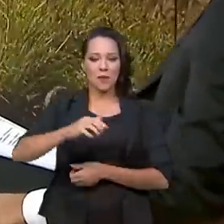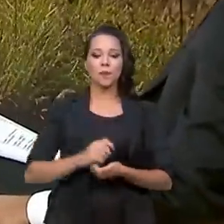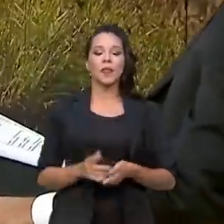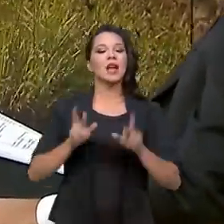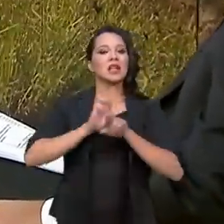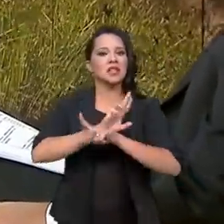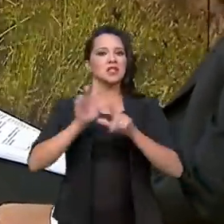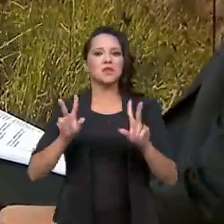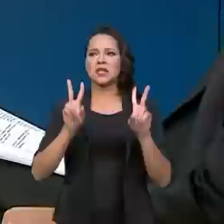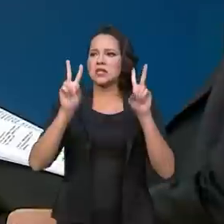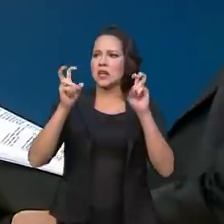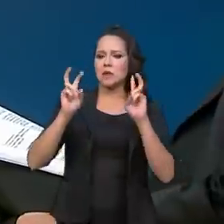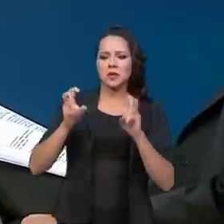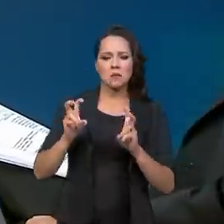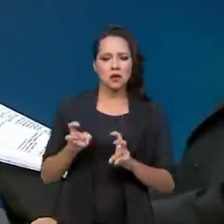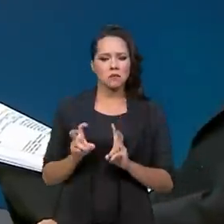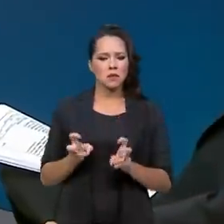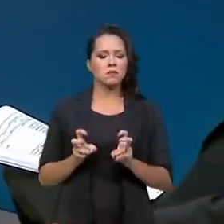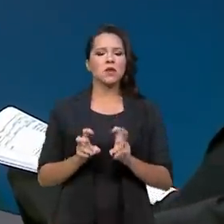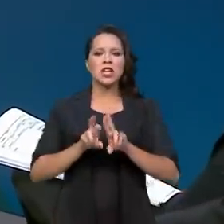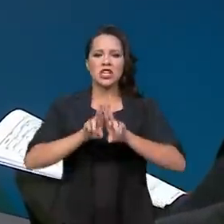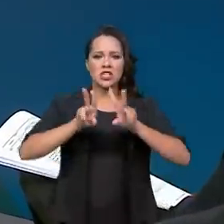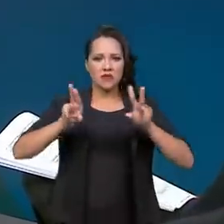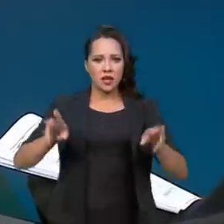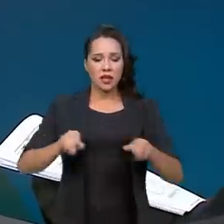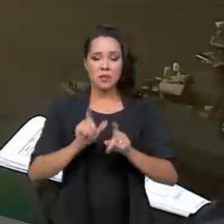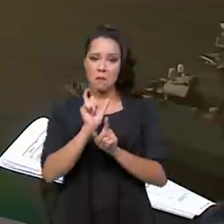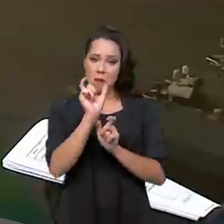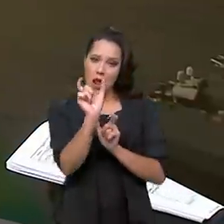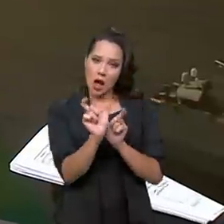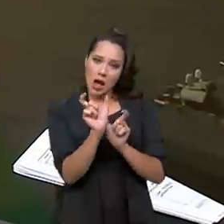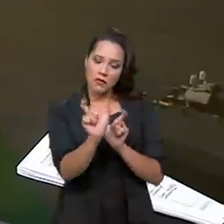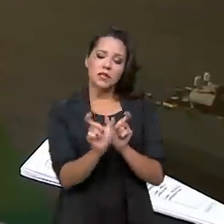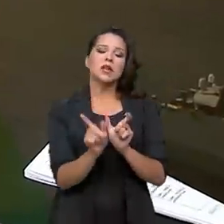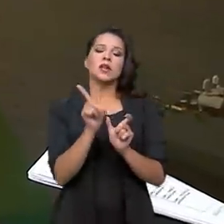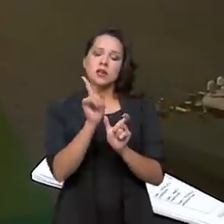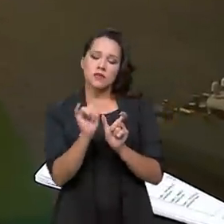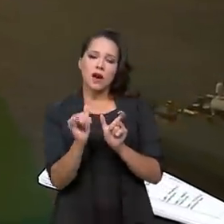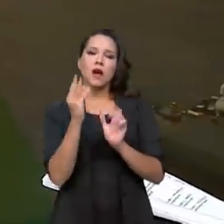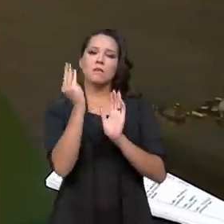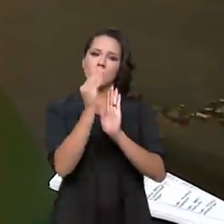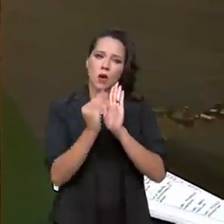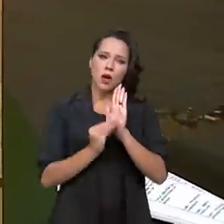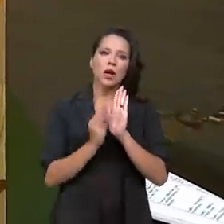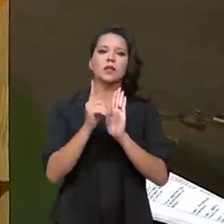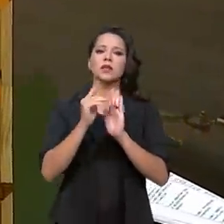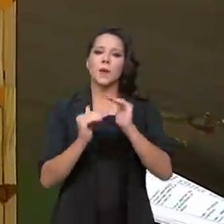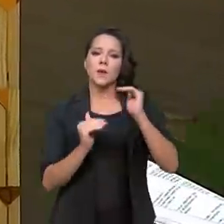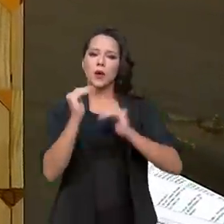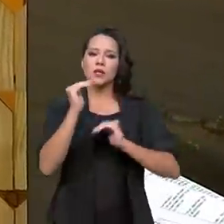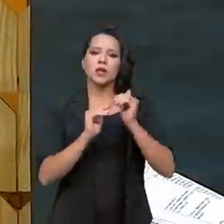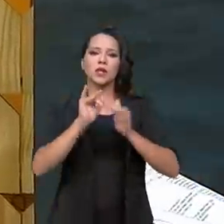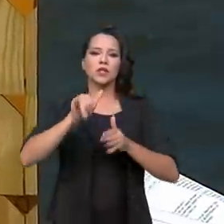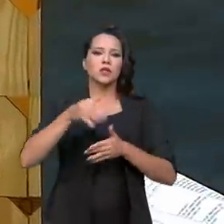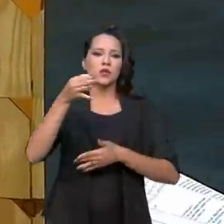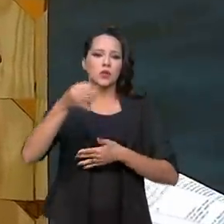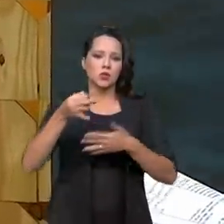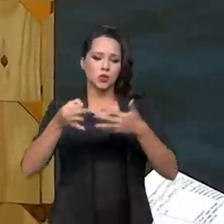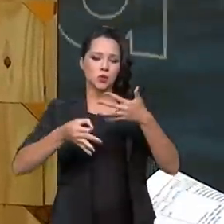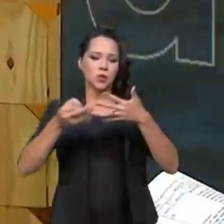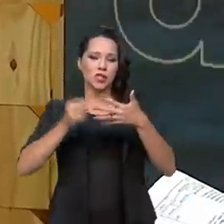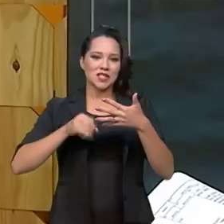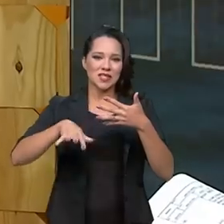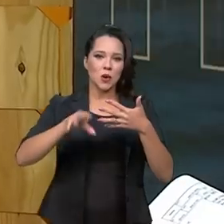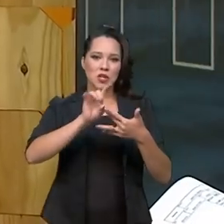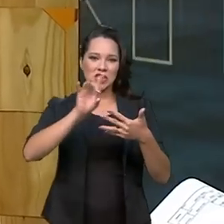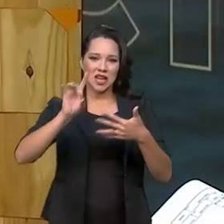de terminologias, de definições, em que nós vamos graduando o nível de jurisdição de cada estado nos